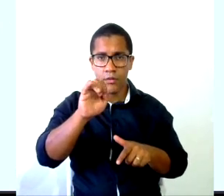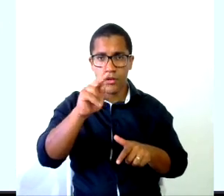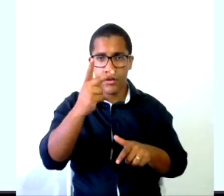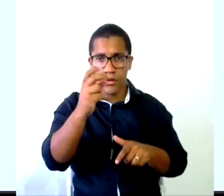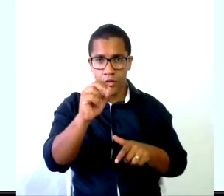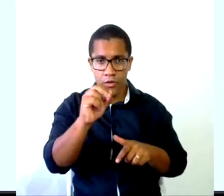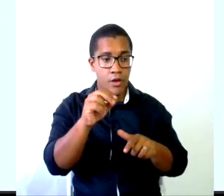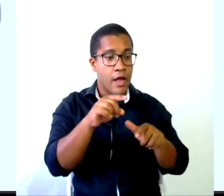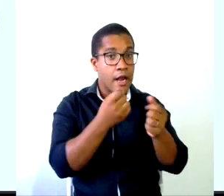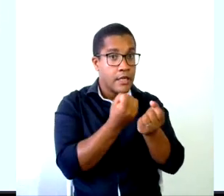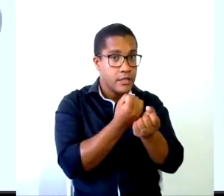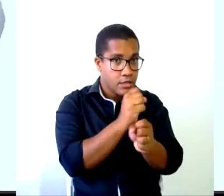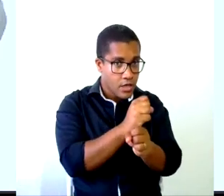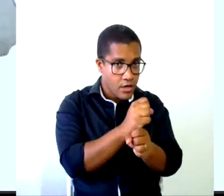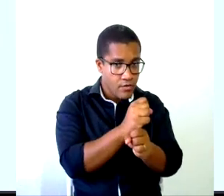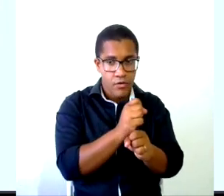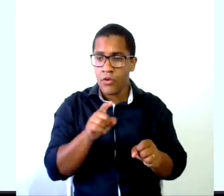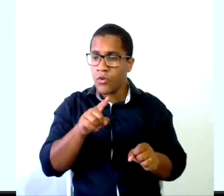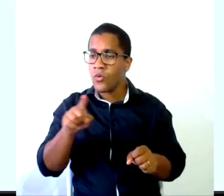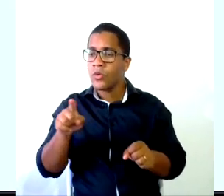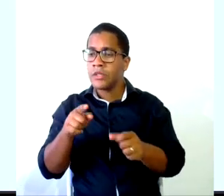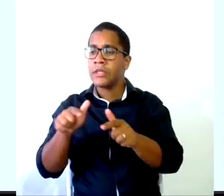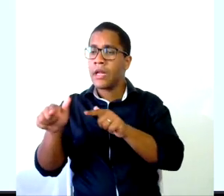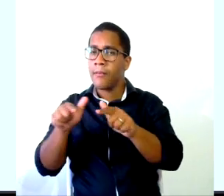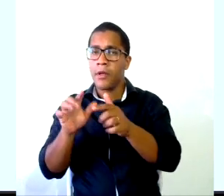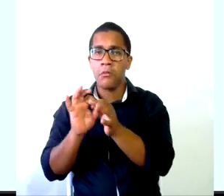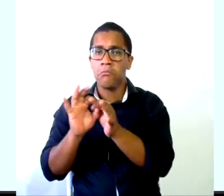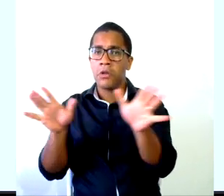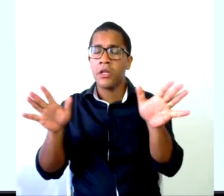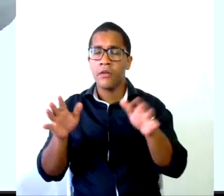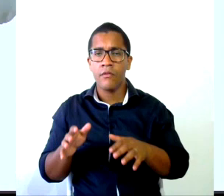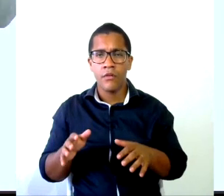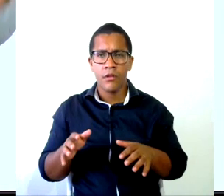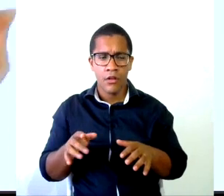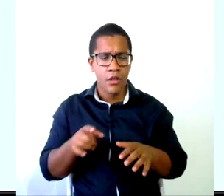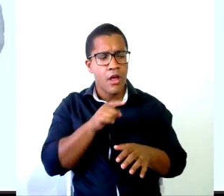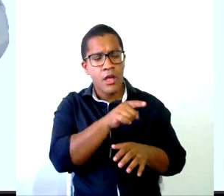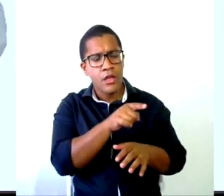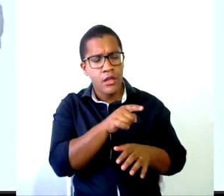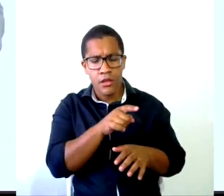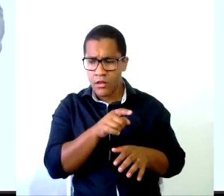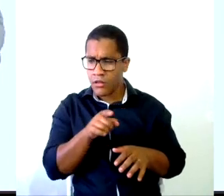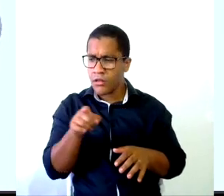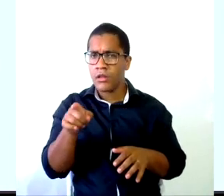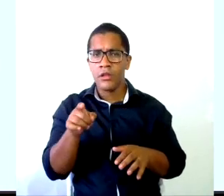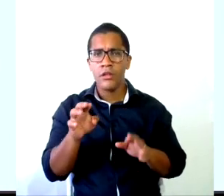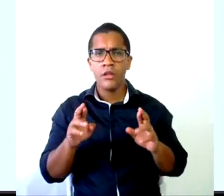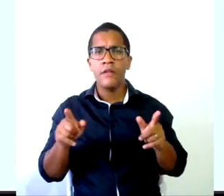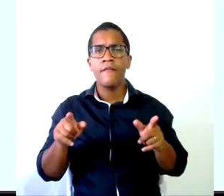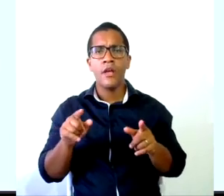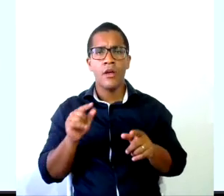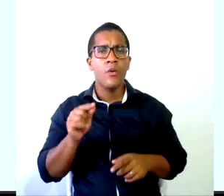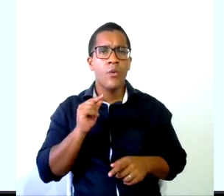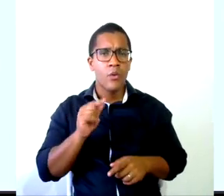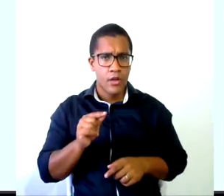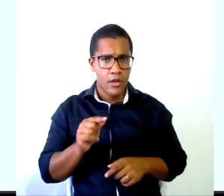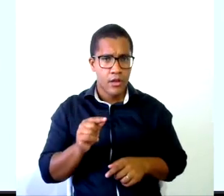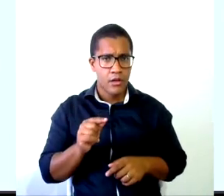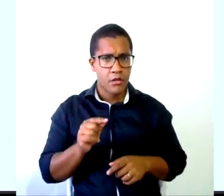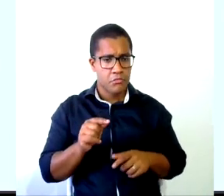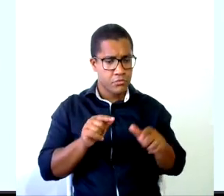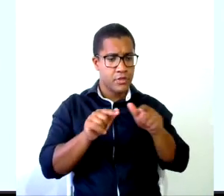escravo e do trabalho livre. Qual a diferença entre escravidão, não é isso, e trabalho livre